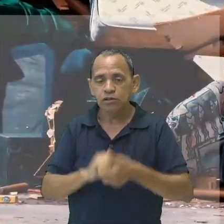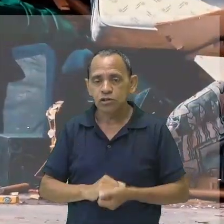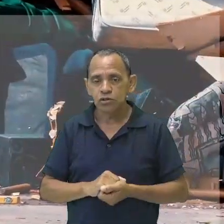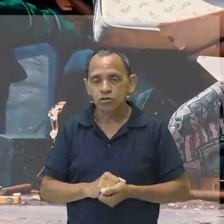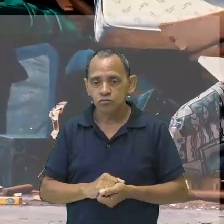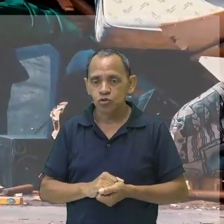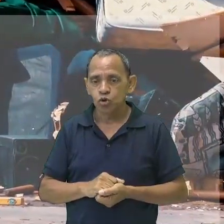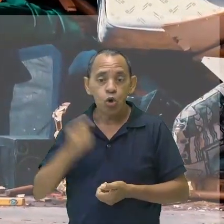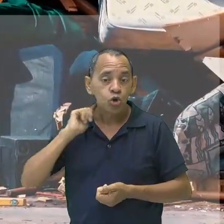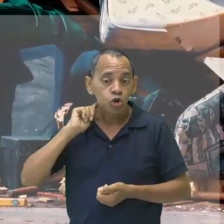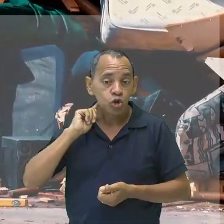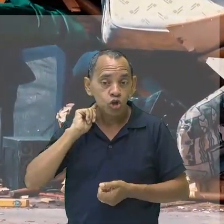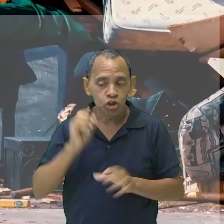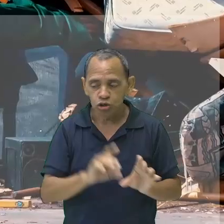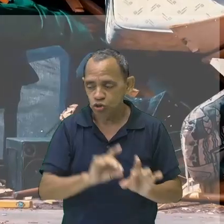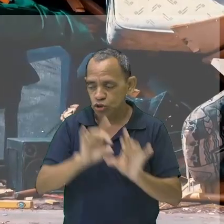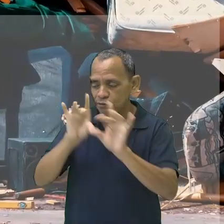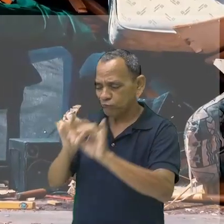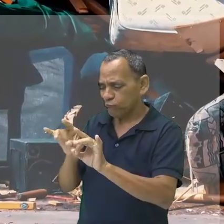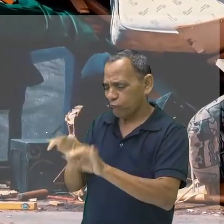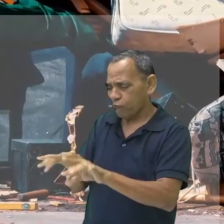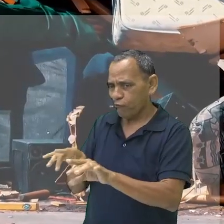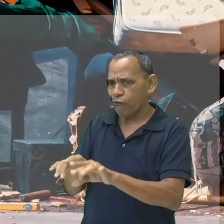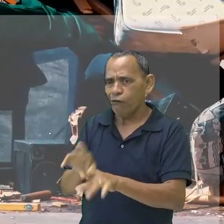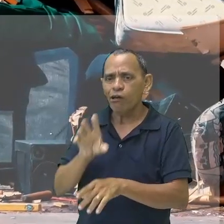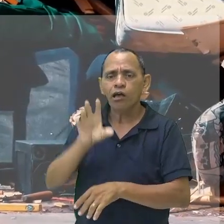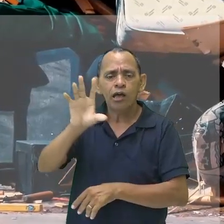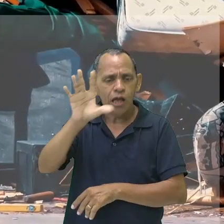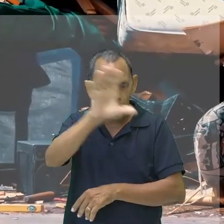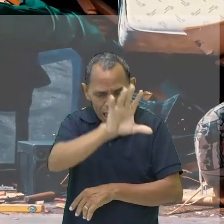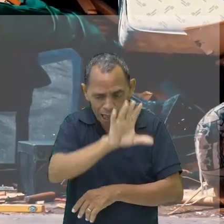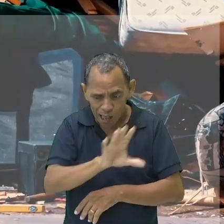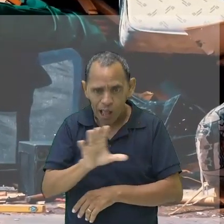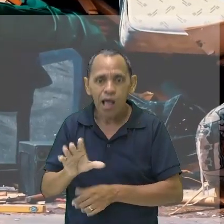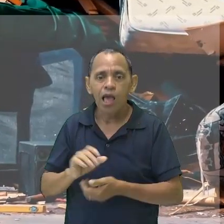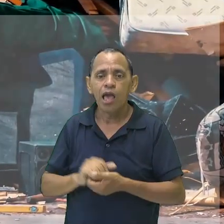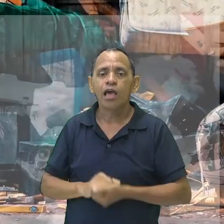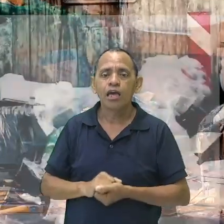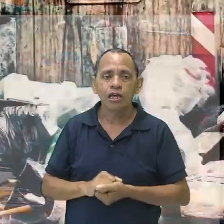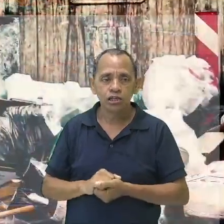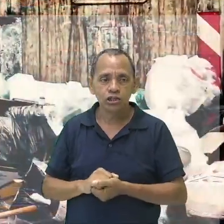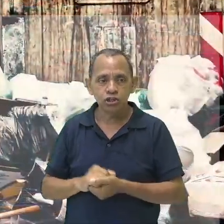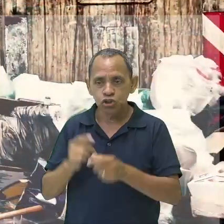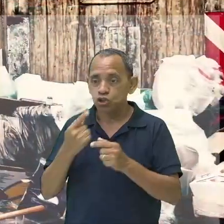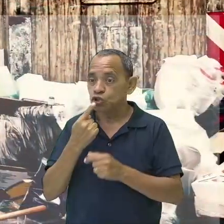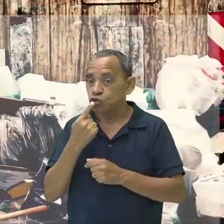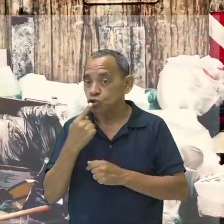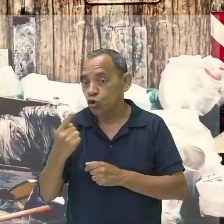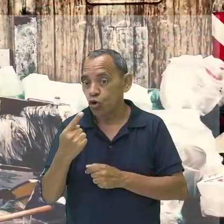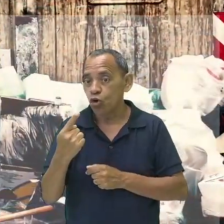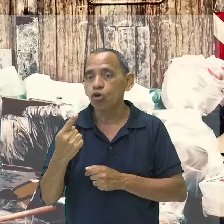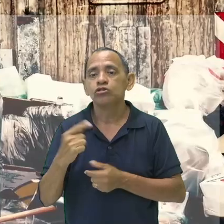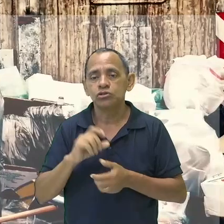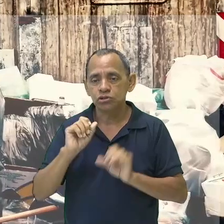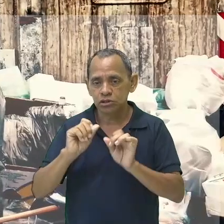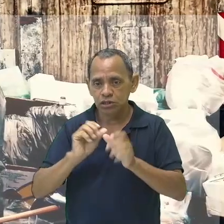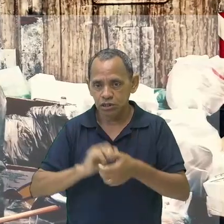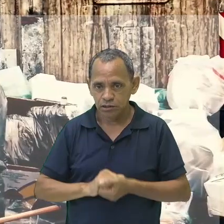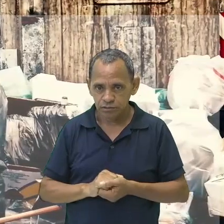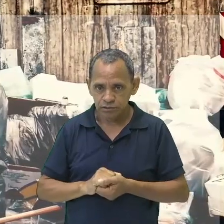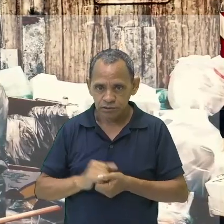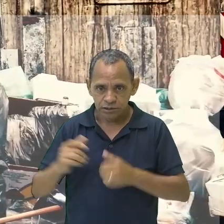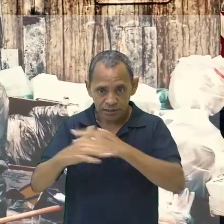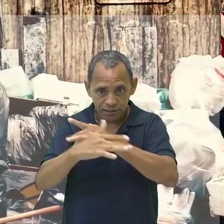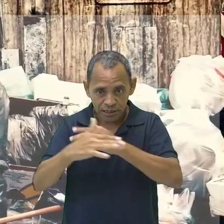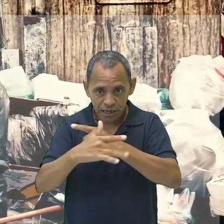regiões periféricas da cidade. Esses locais acabam se tornando propícios para a concentração e proliferação de